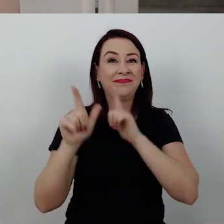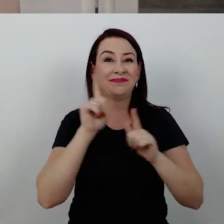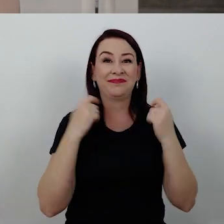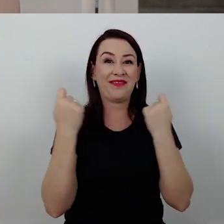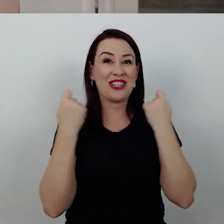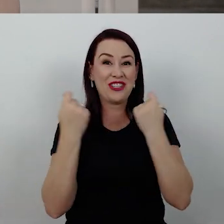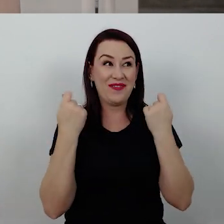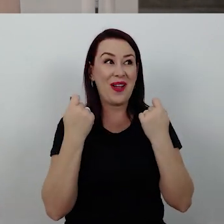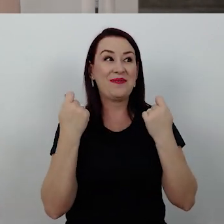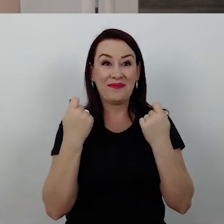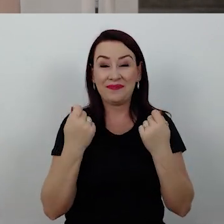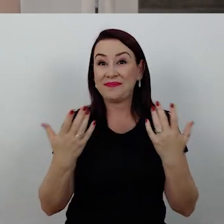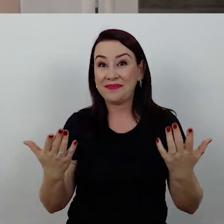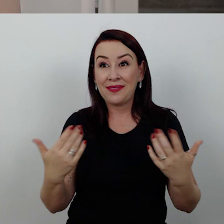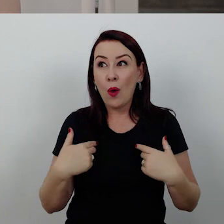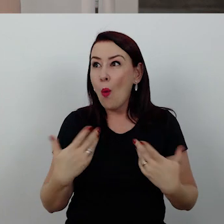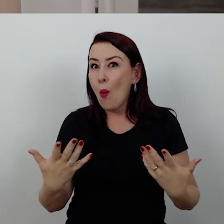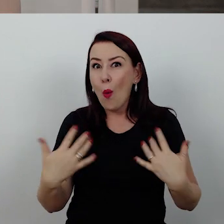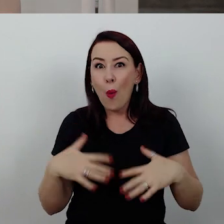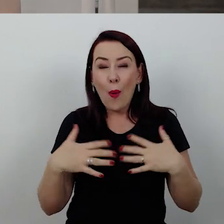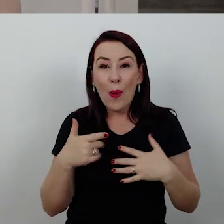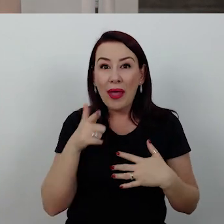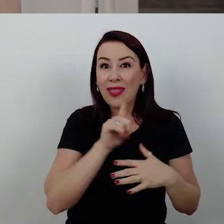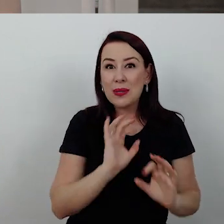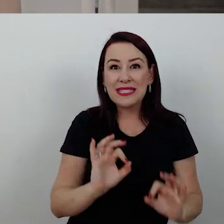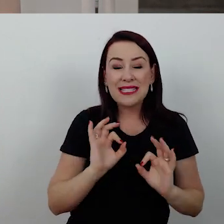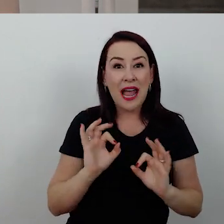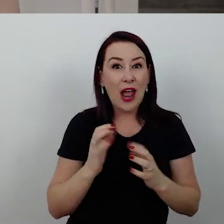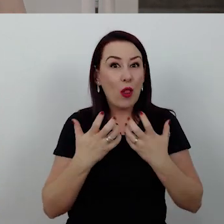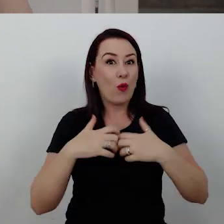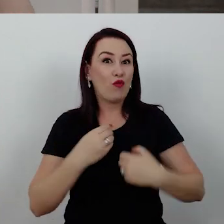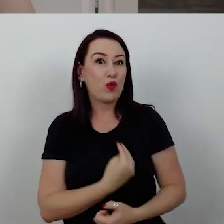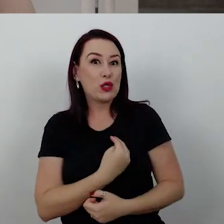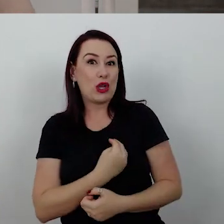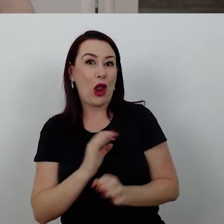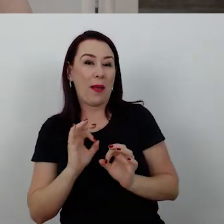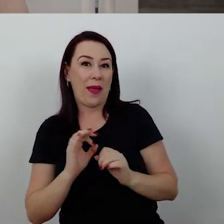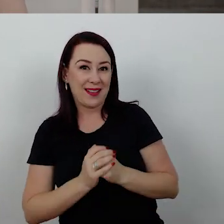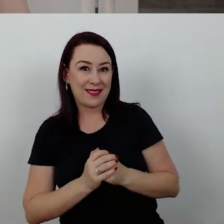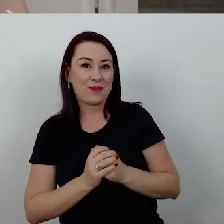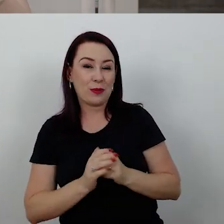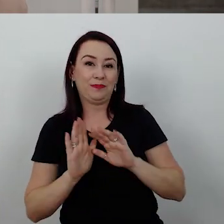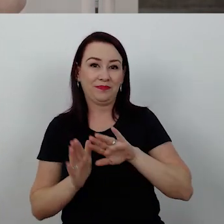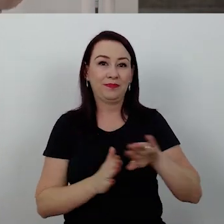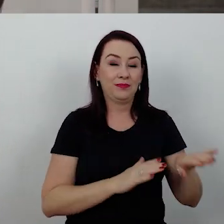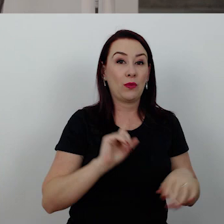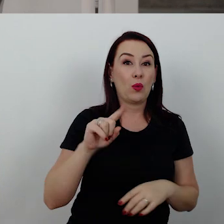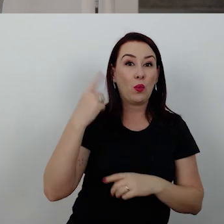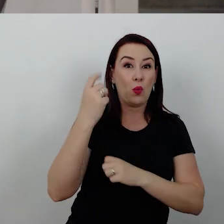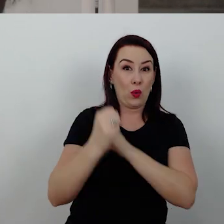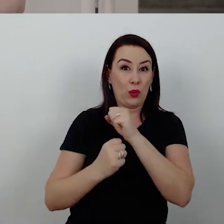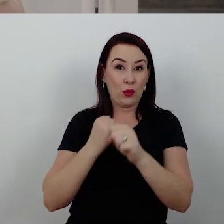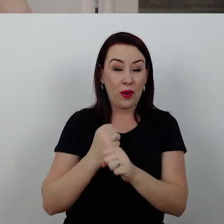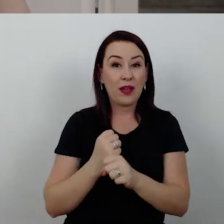que a gente escrevia. Aí a gente, pô, o troço deu certo, o negócio realmente funciona. E aí, no ano seguinte, a gente abre inscrição